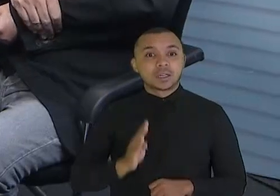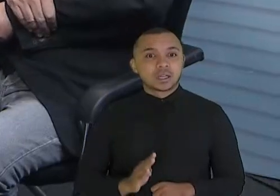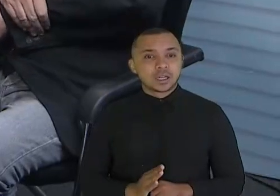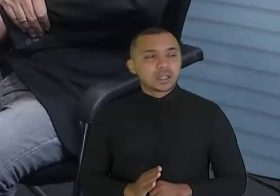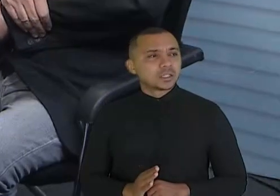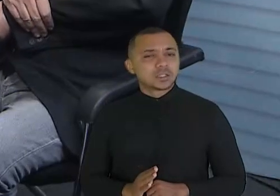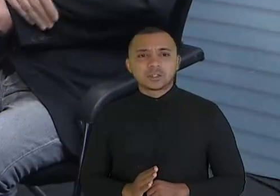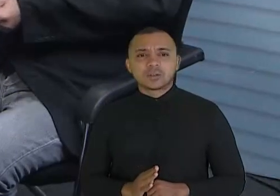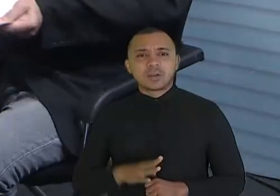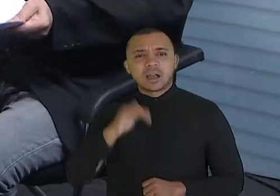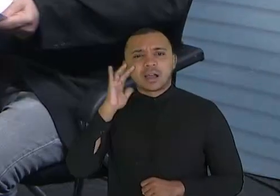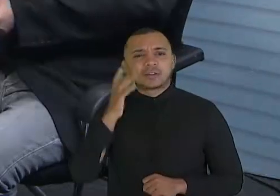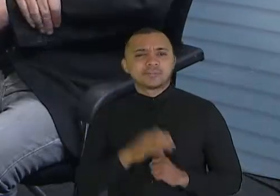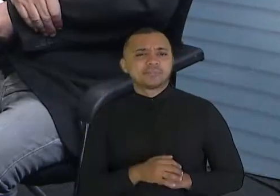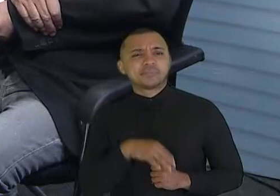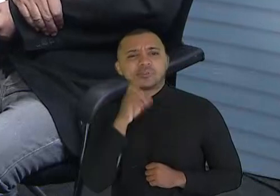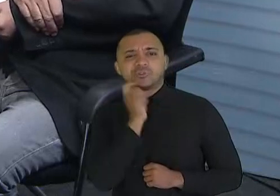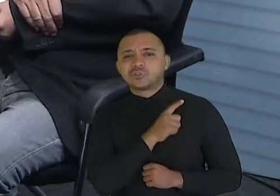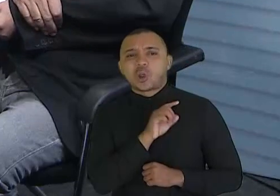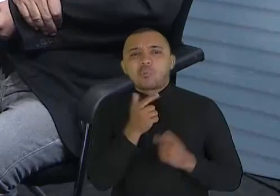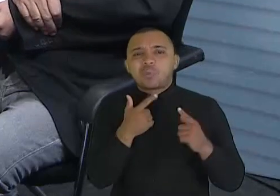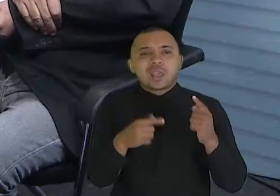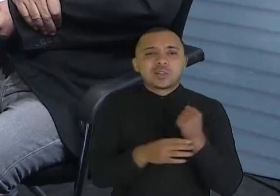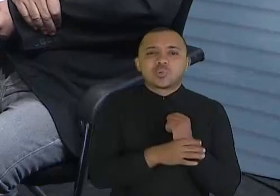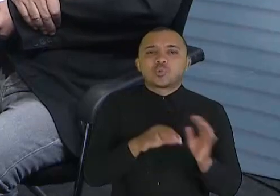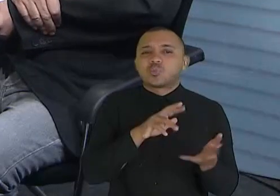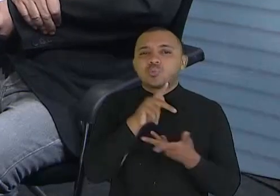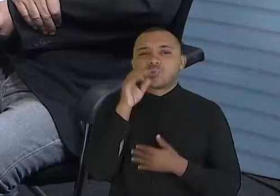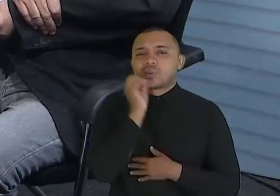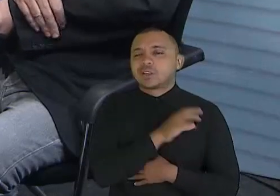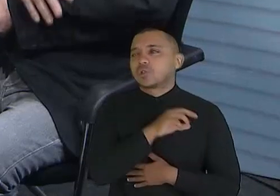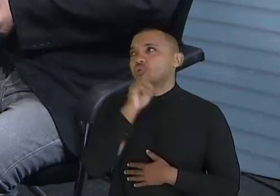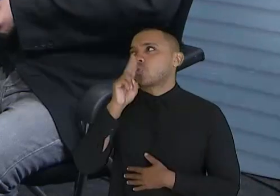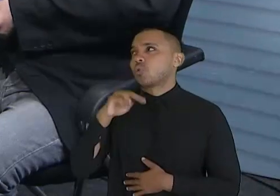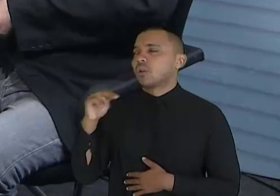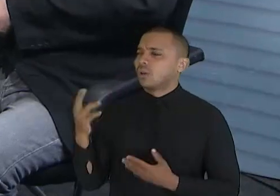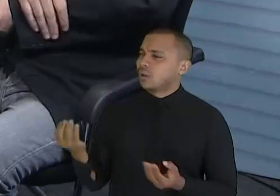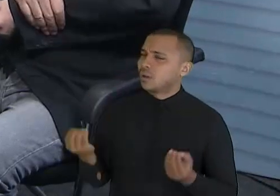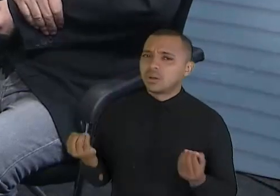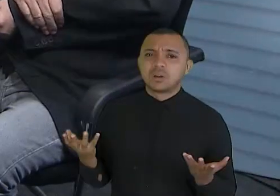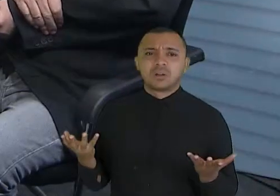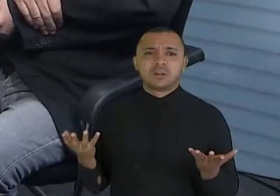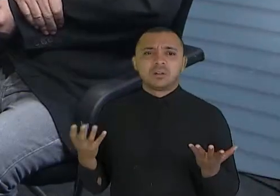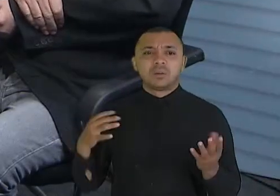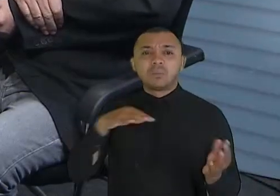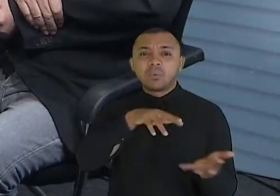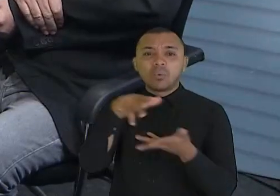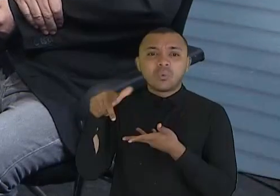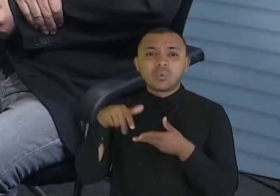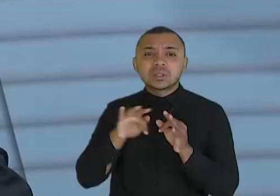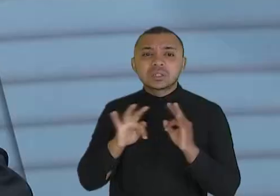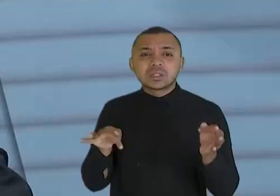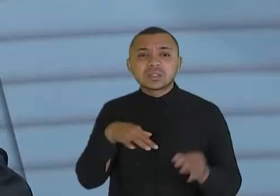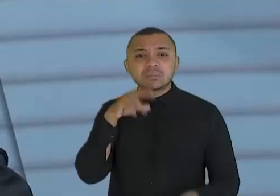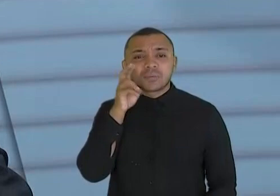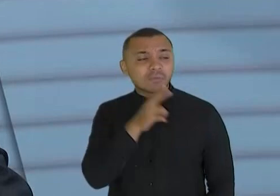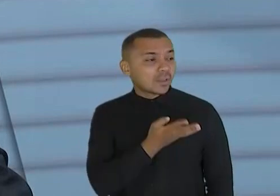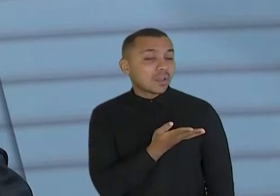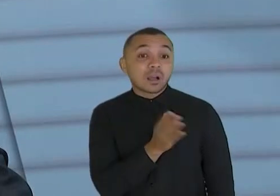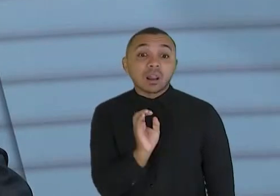mentira, isso é conversa mole. Eu digo, rapaz, o que é isso? Isso aí que você não está vendo o mundo, não, como é que está? Renato, o que você falou,